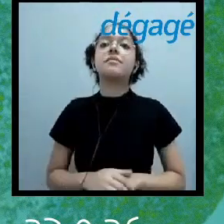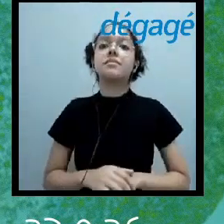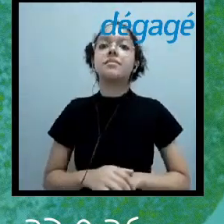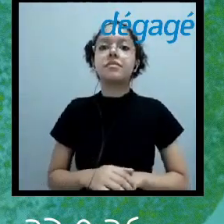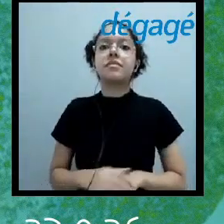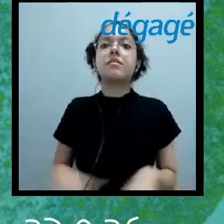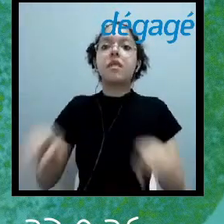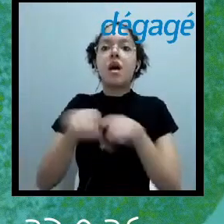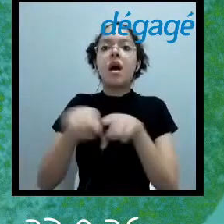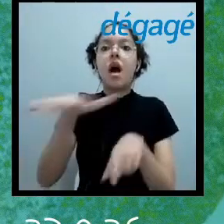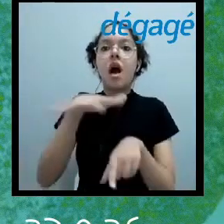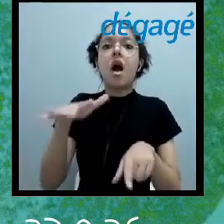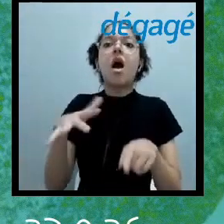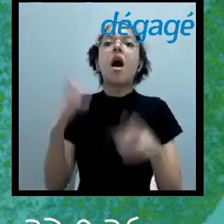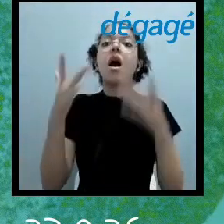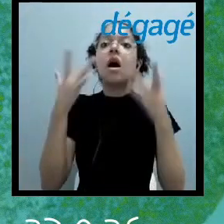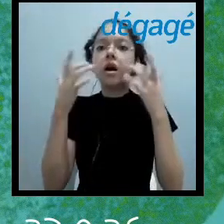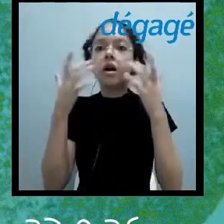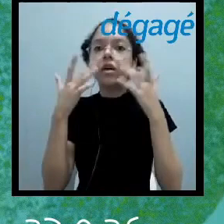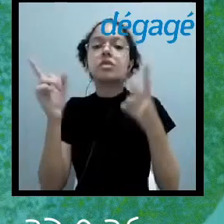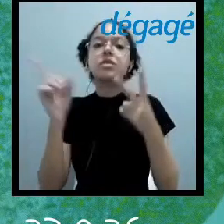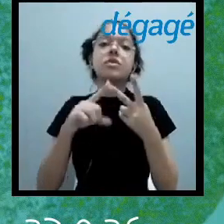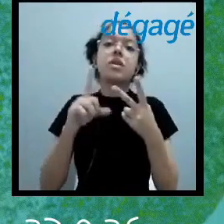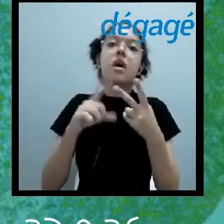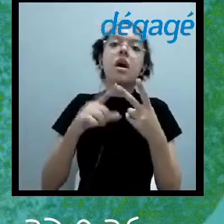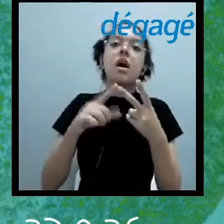da psicologia, do FRJ.